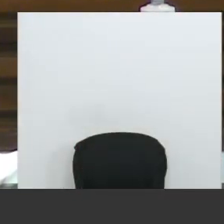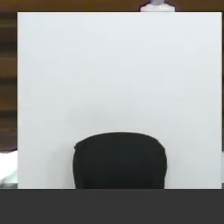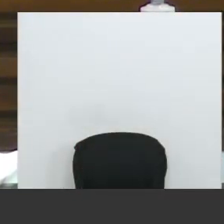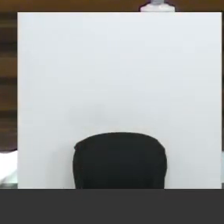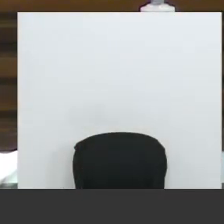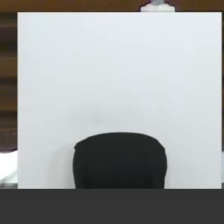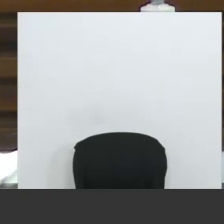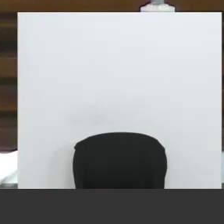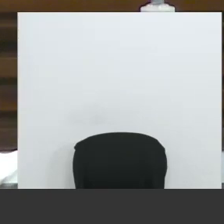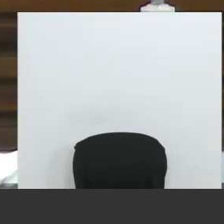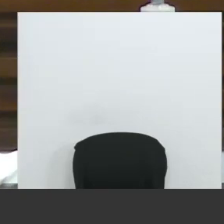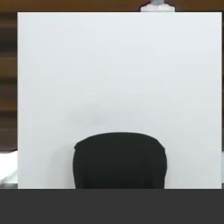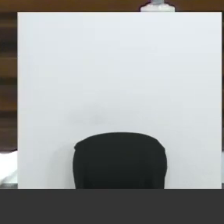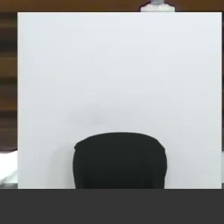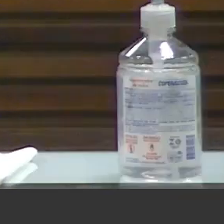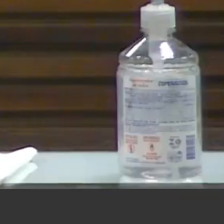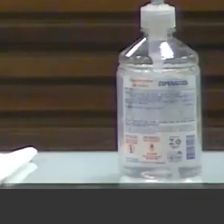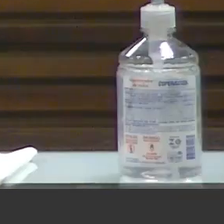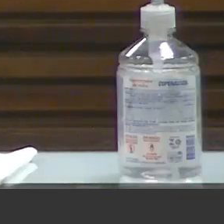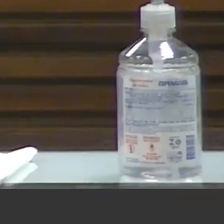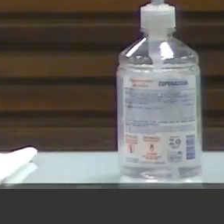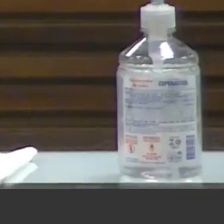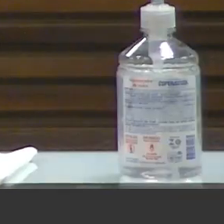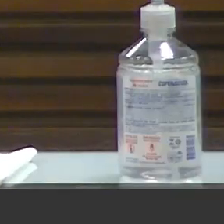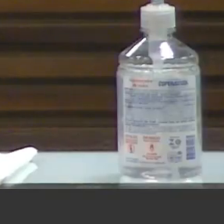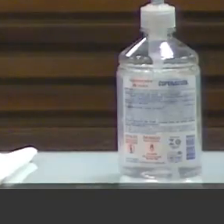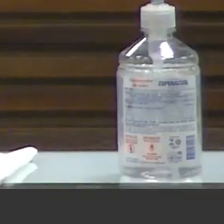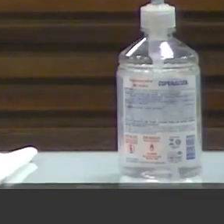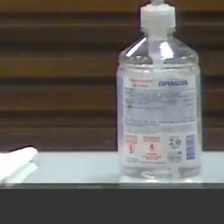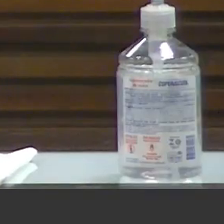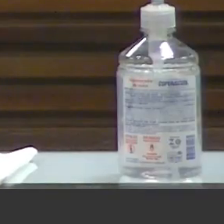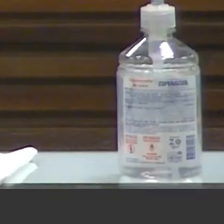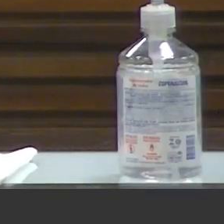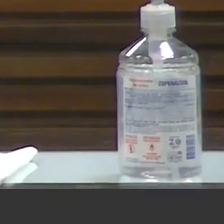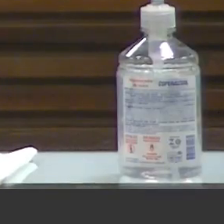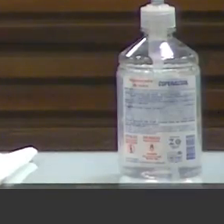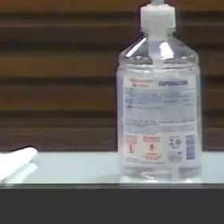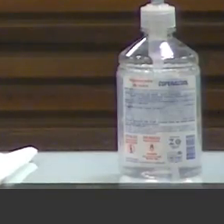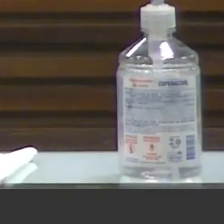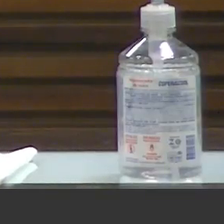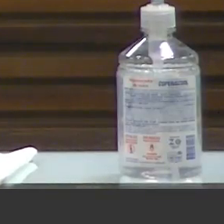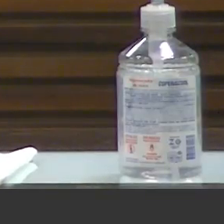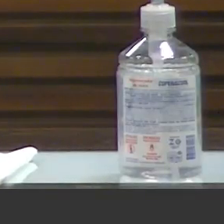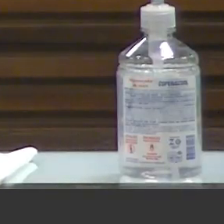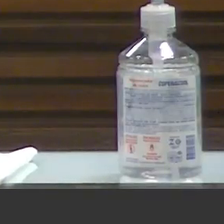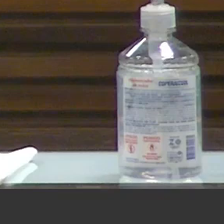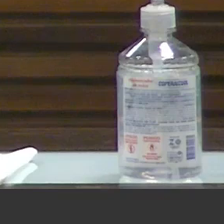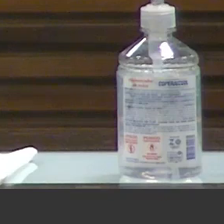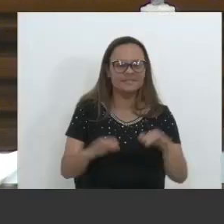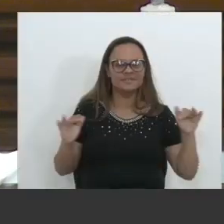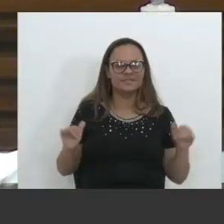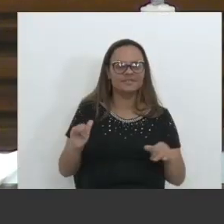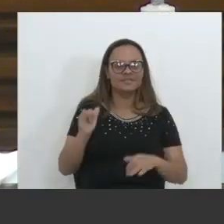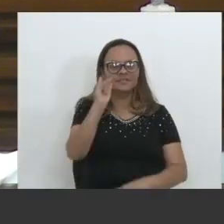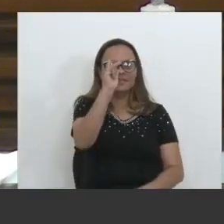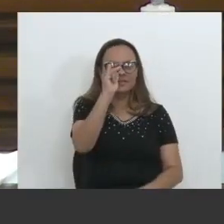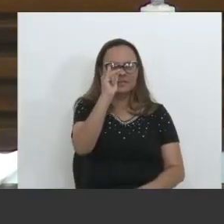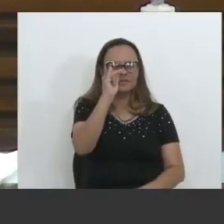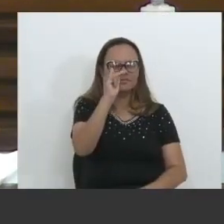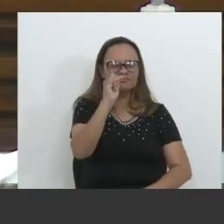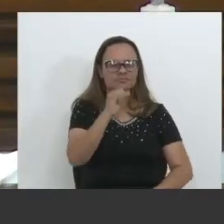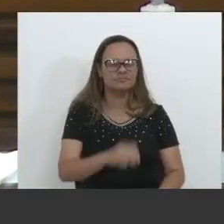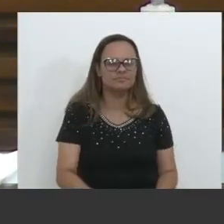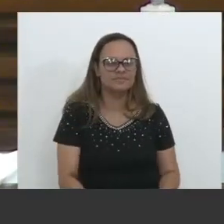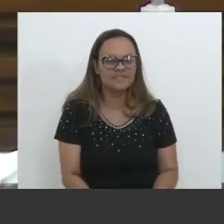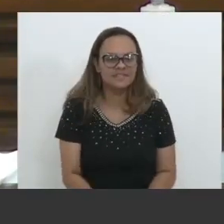trazendo de volta o nome dos Mamonas Guarulhos é conhecido mundialmente não antigamente era pelo aeroporto aeroporto de Guarulhos